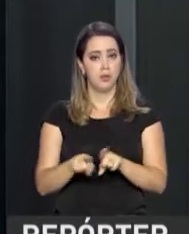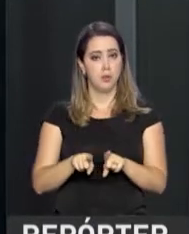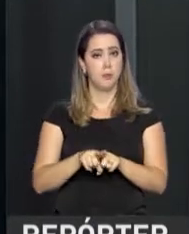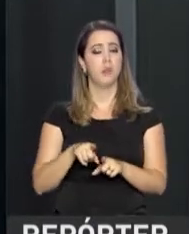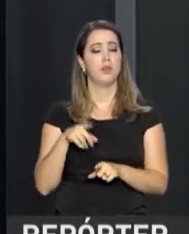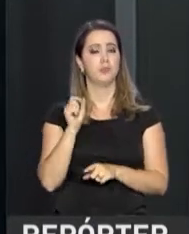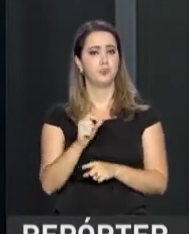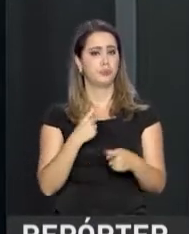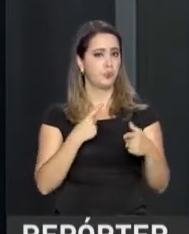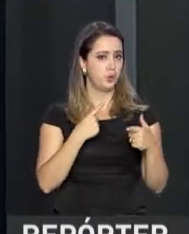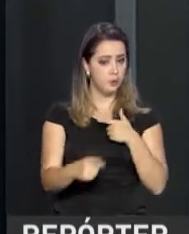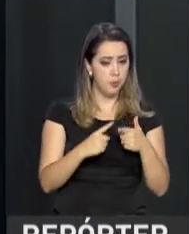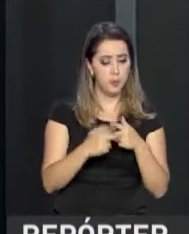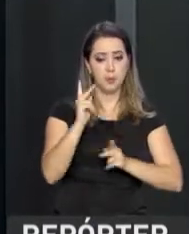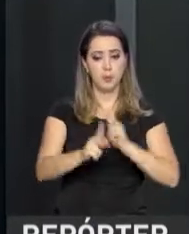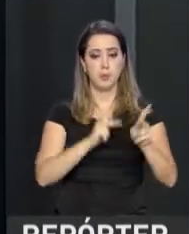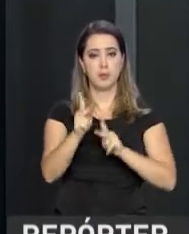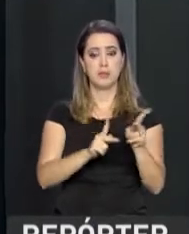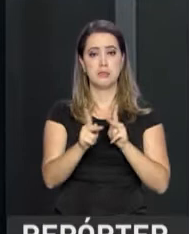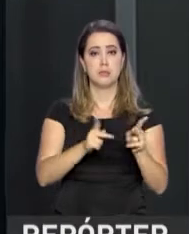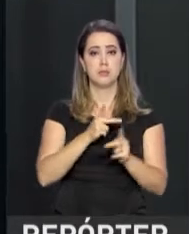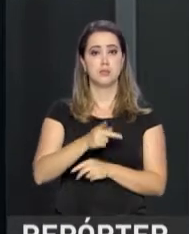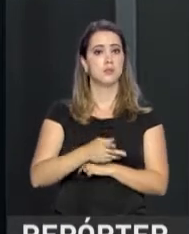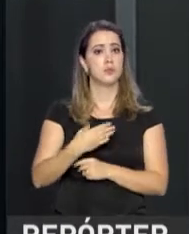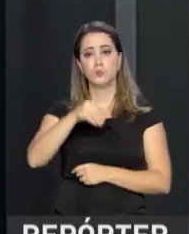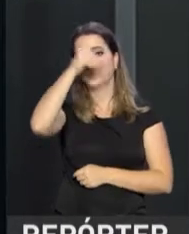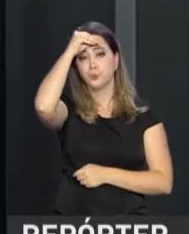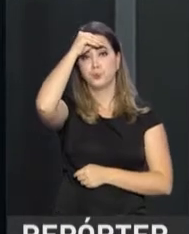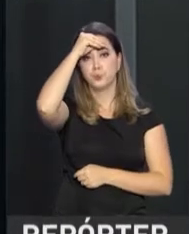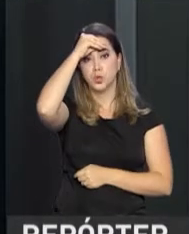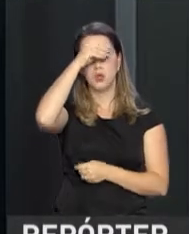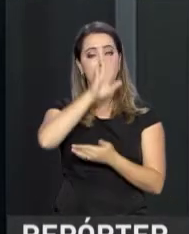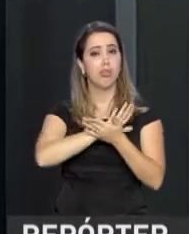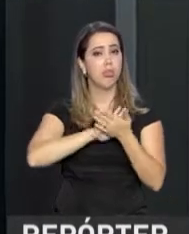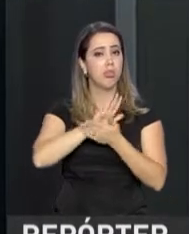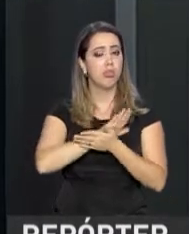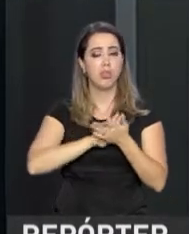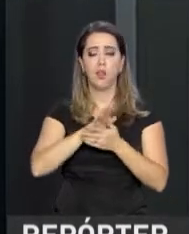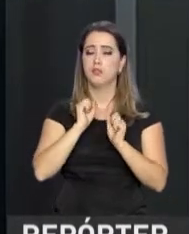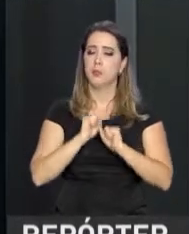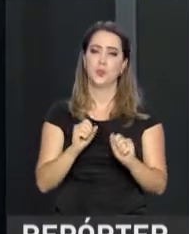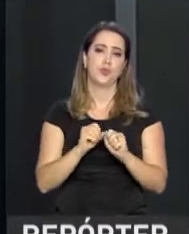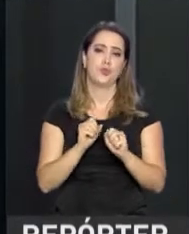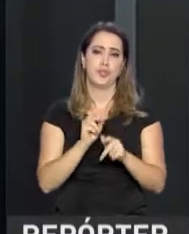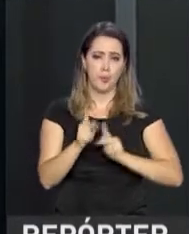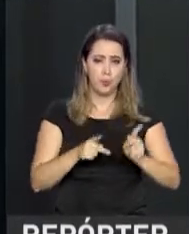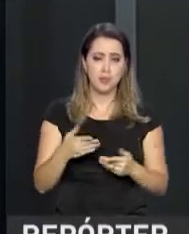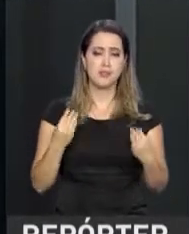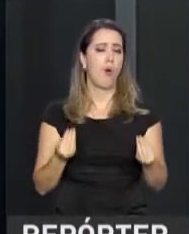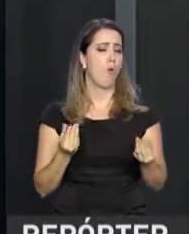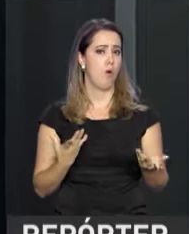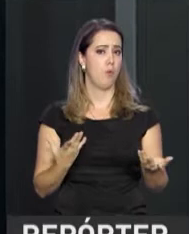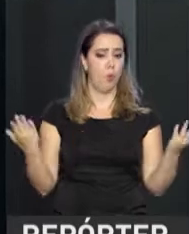uma população indefesa uma população encurralada uma população sem ter ninguém por ela uma população